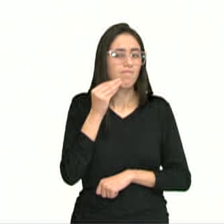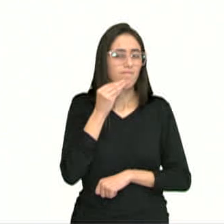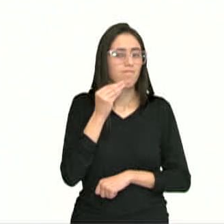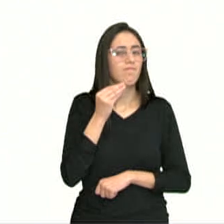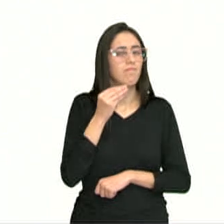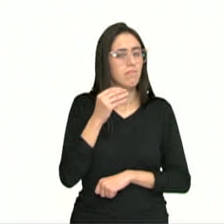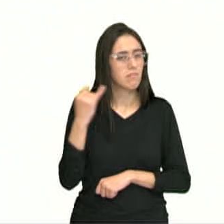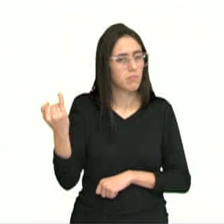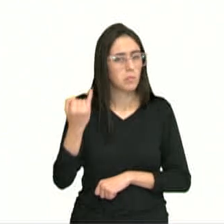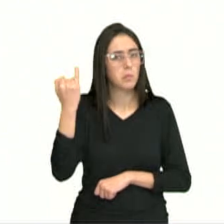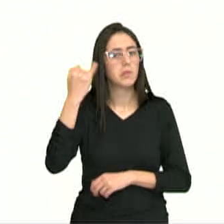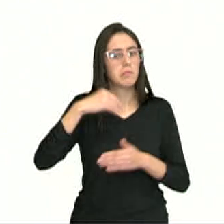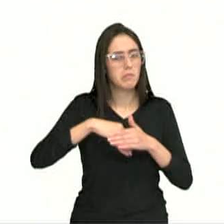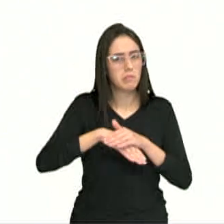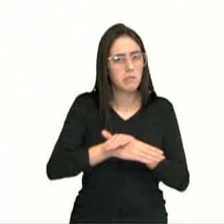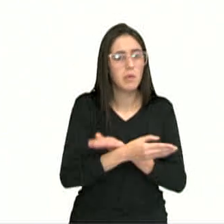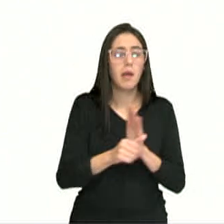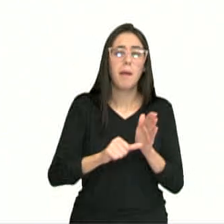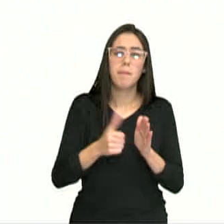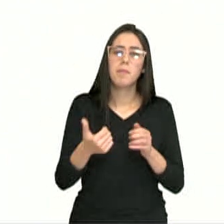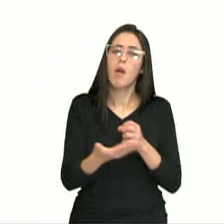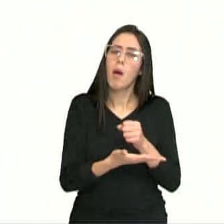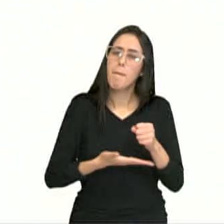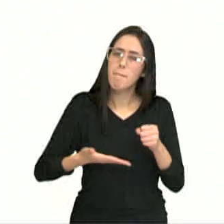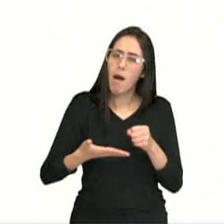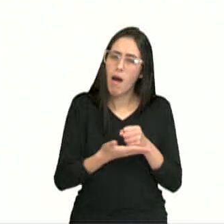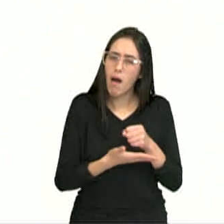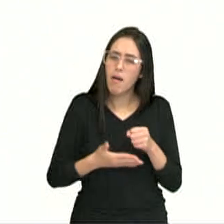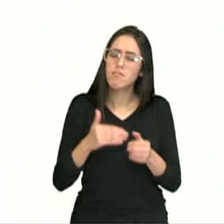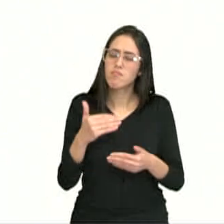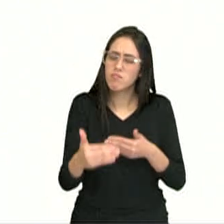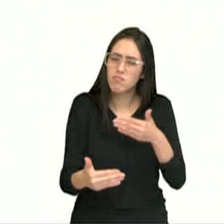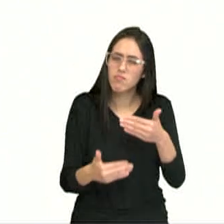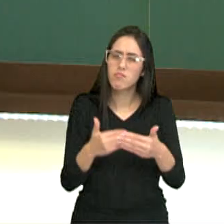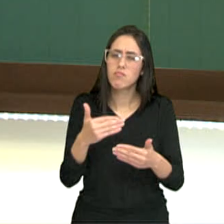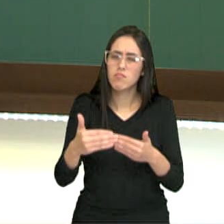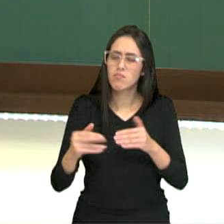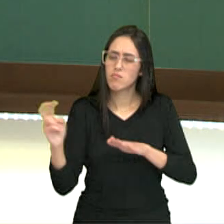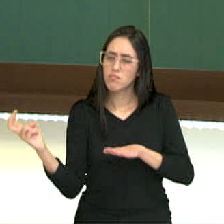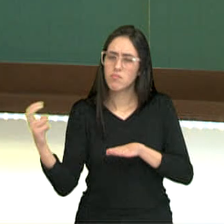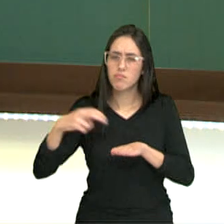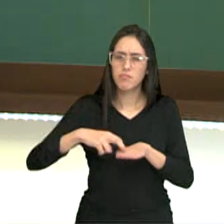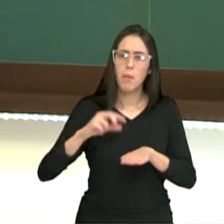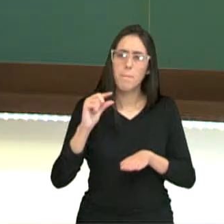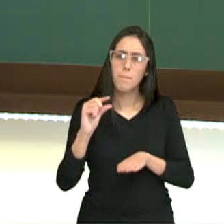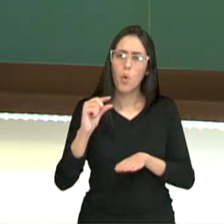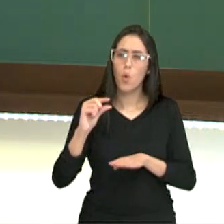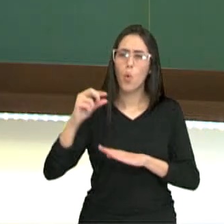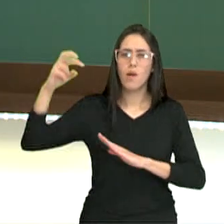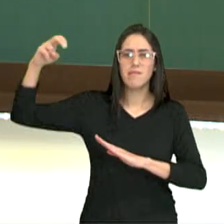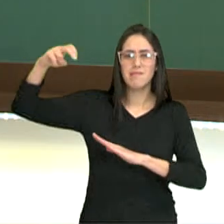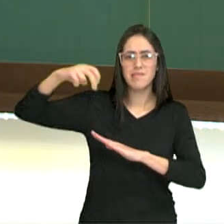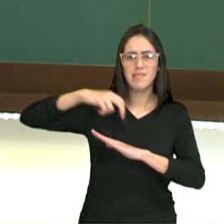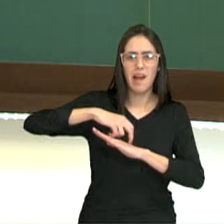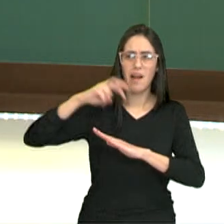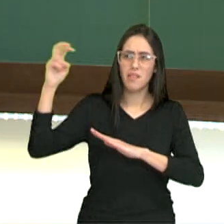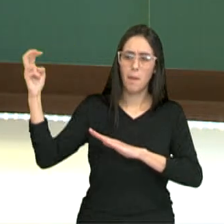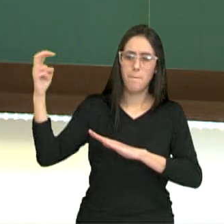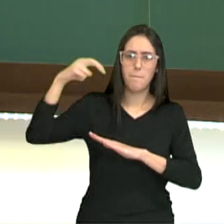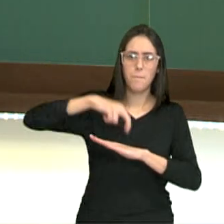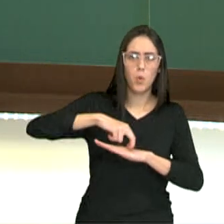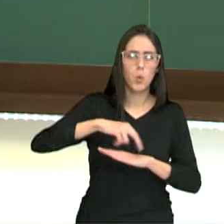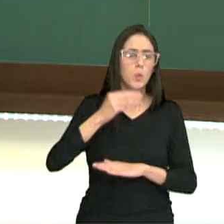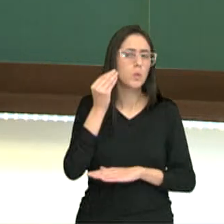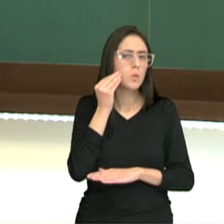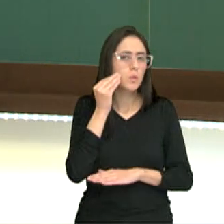iniciação deve ser com movimentos básicos e leves, talvez com saltos de precisão em escadas, ou até mesmo fortalecendo essas